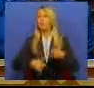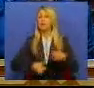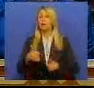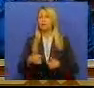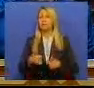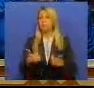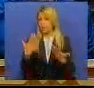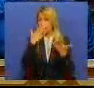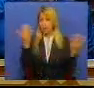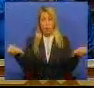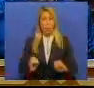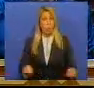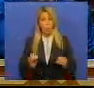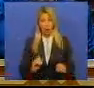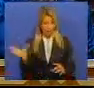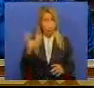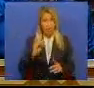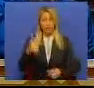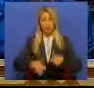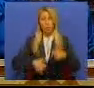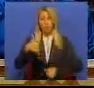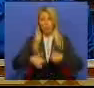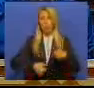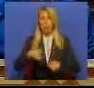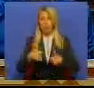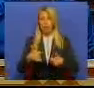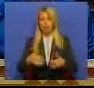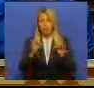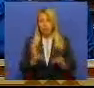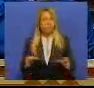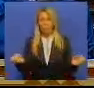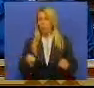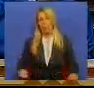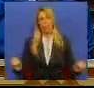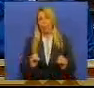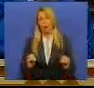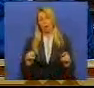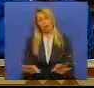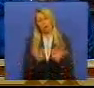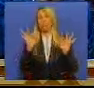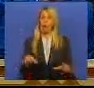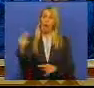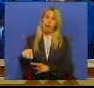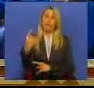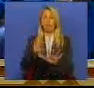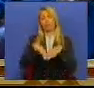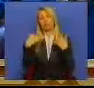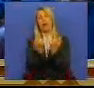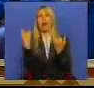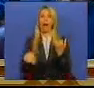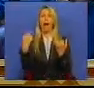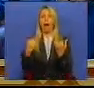Se não houver mais concorrência, não haverá, como existe de facto na sociedade,